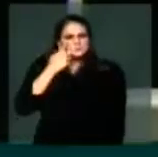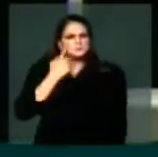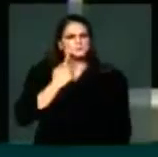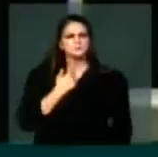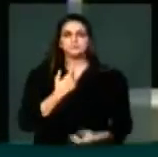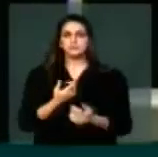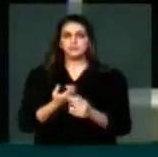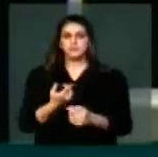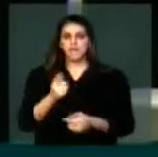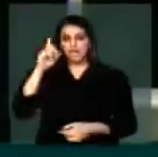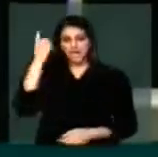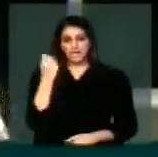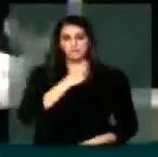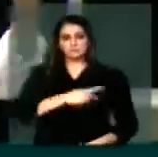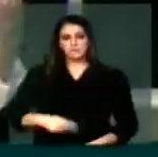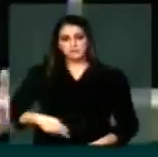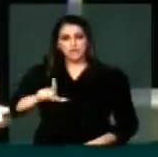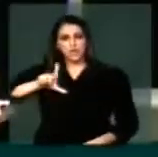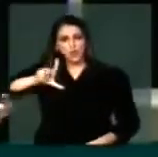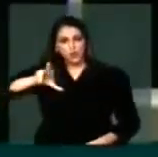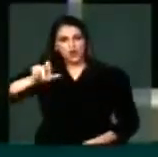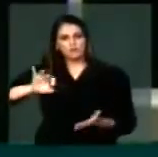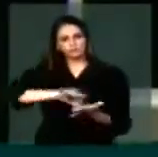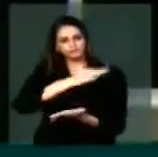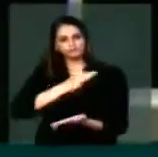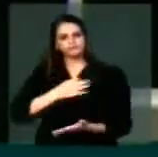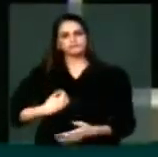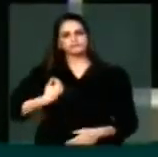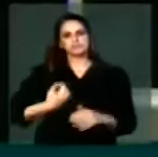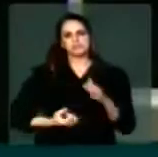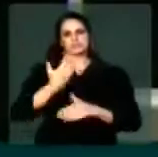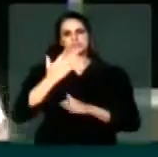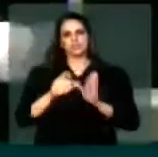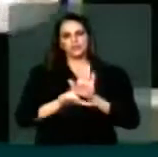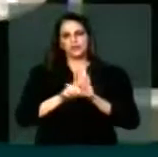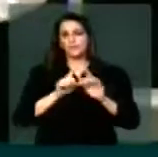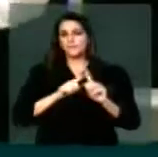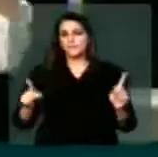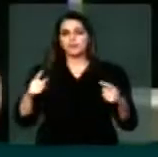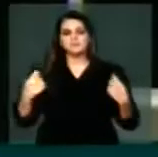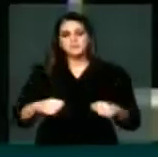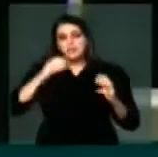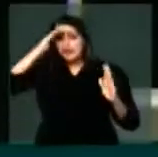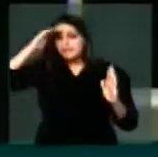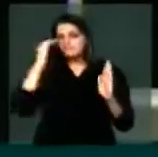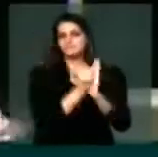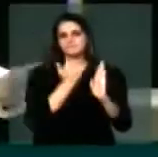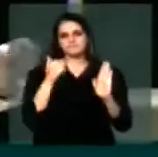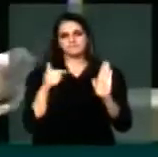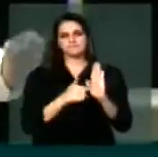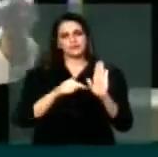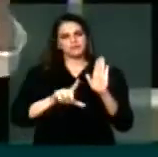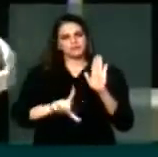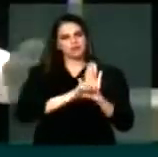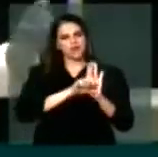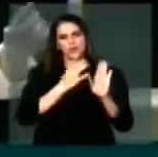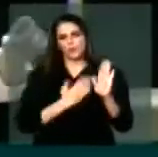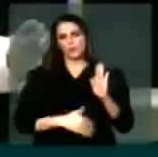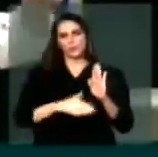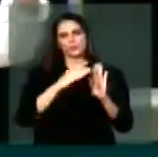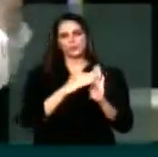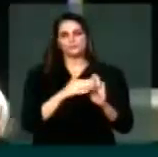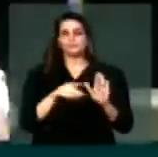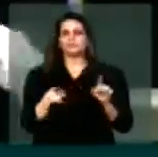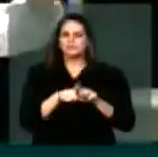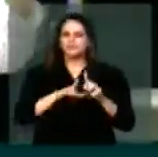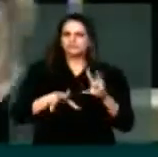sanção do ex-presidente Lula para que essa lei exista. Mas precisamos que ela seja cumprida na sua plenitude e que ela seja